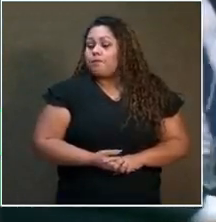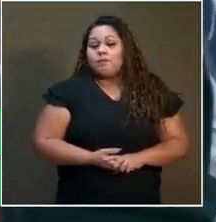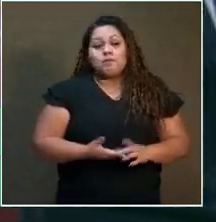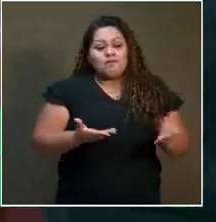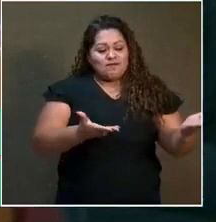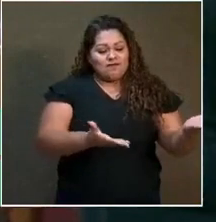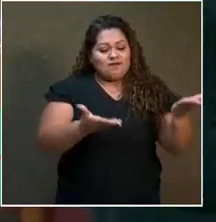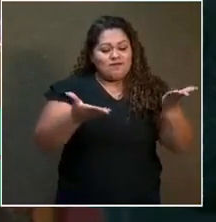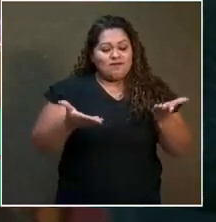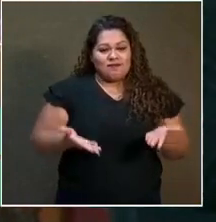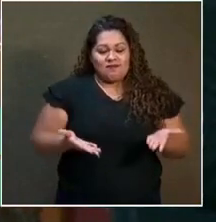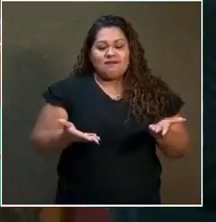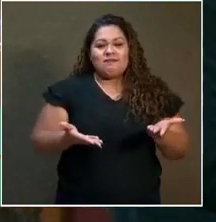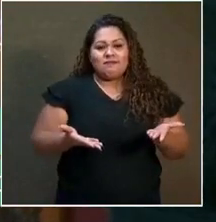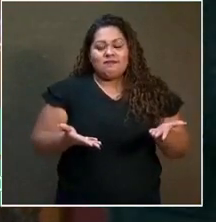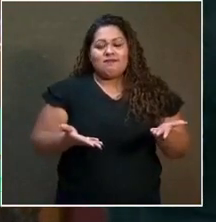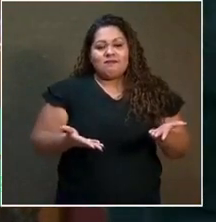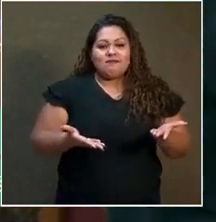recepção,